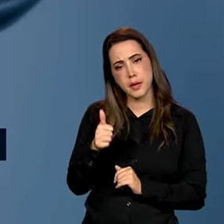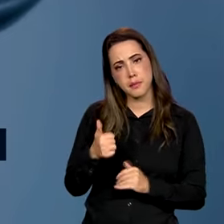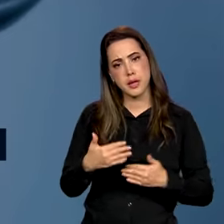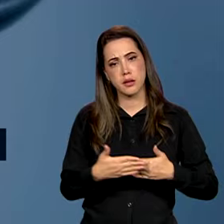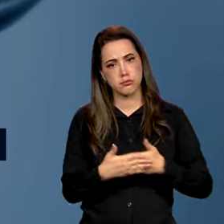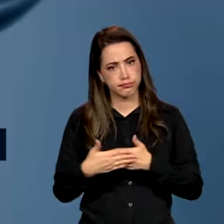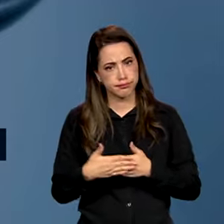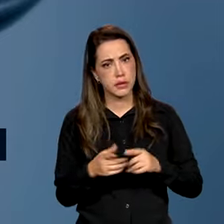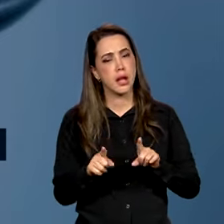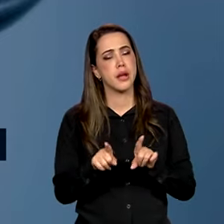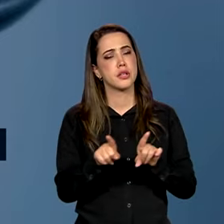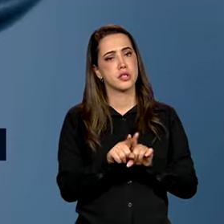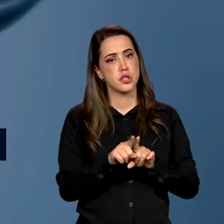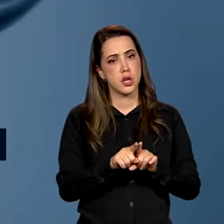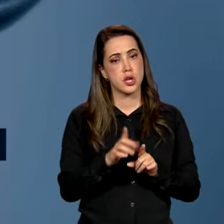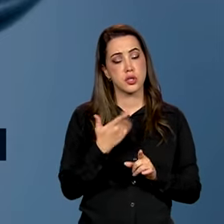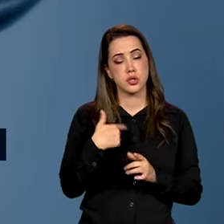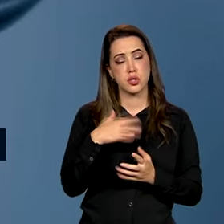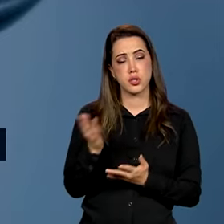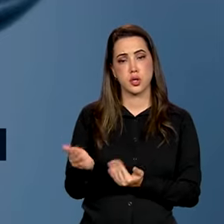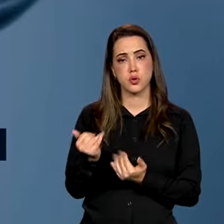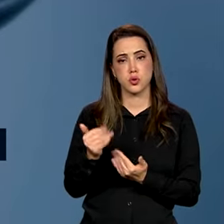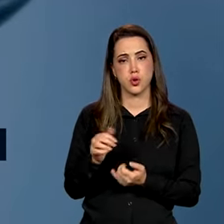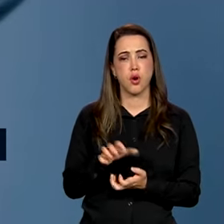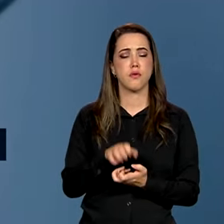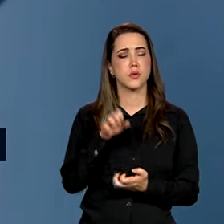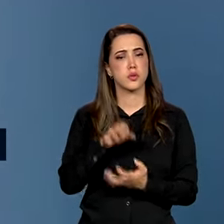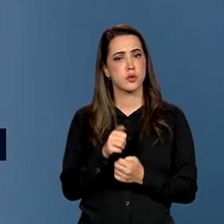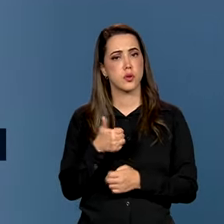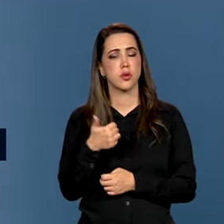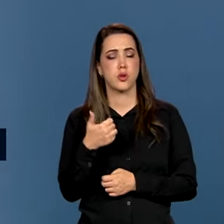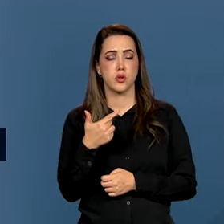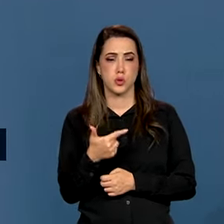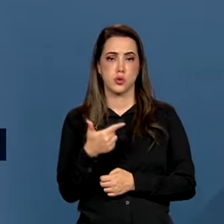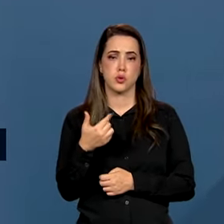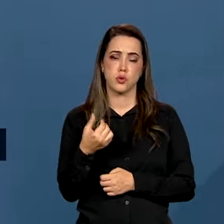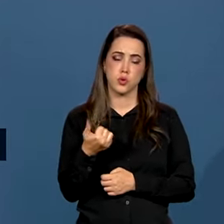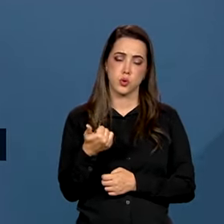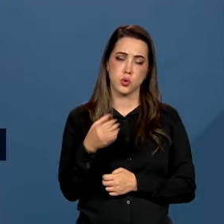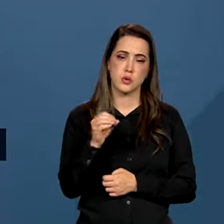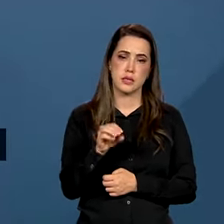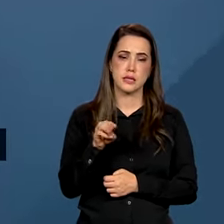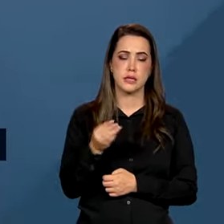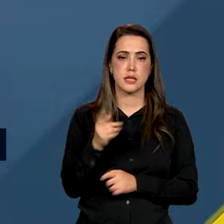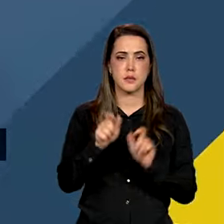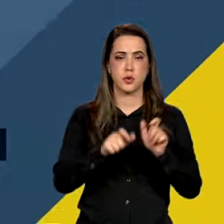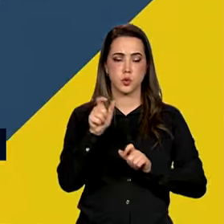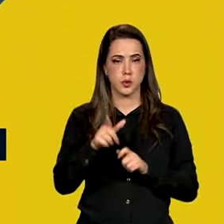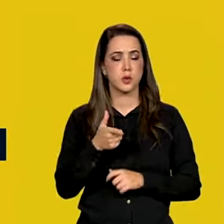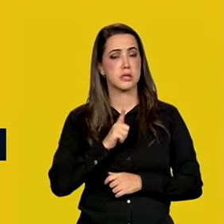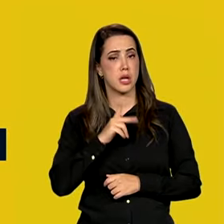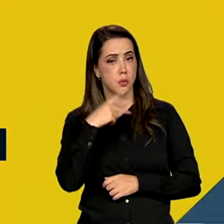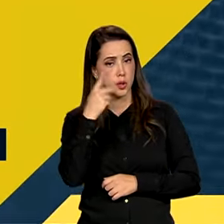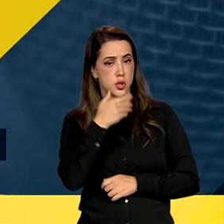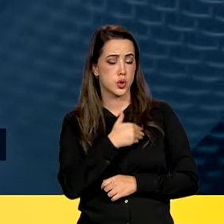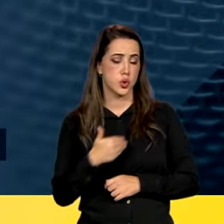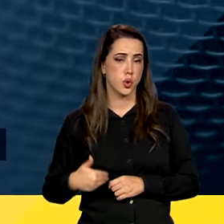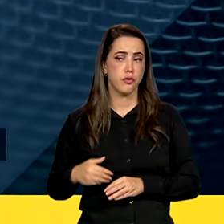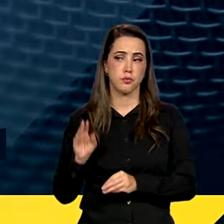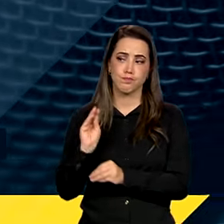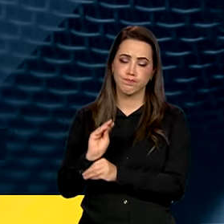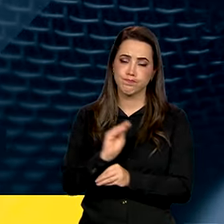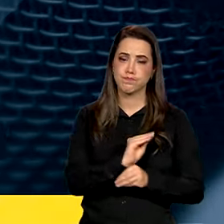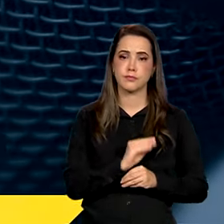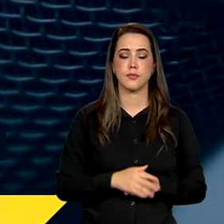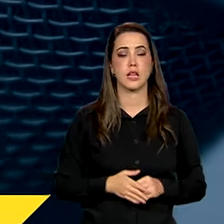nós queremos os idosos nós queremos 210 milhões de brasileiros contemplados com políticas públicas ainda nos primeiros 100